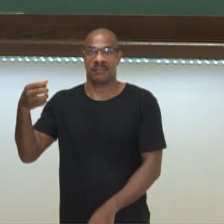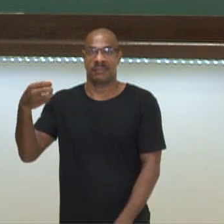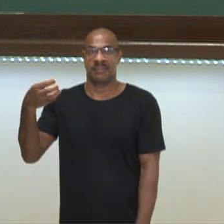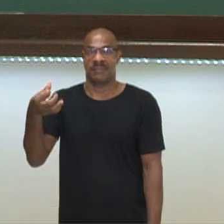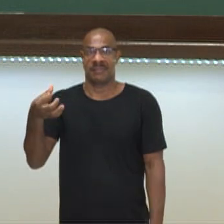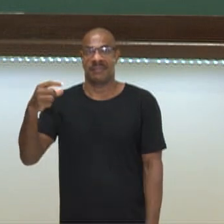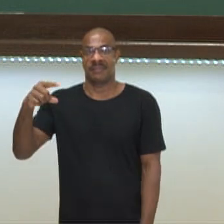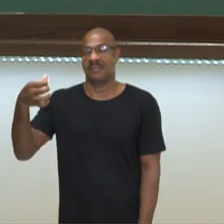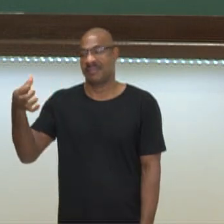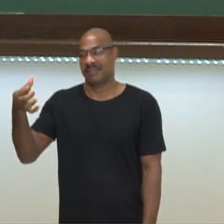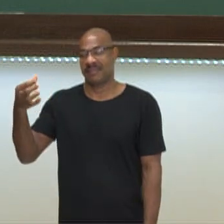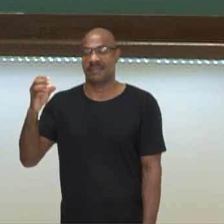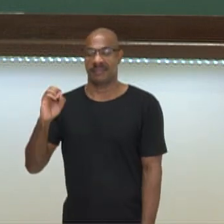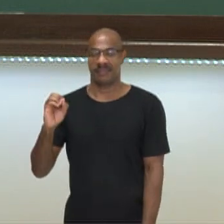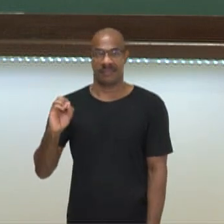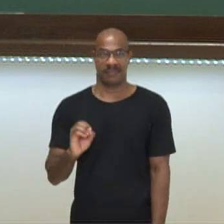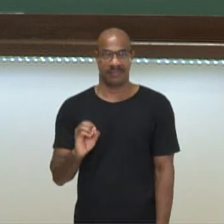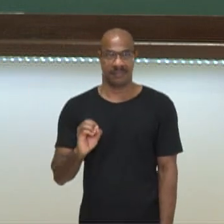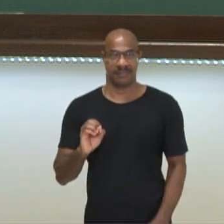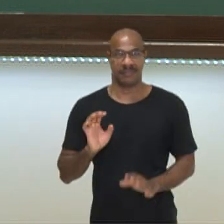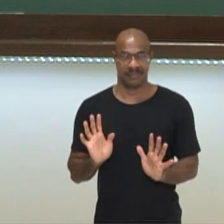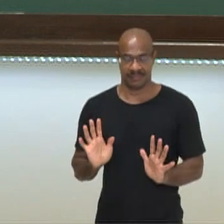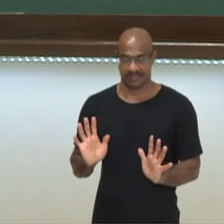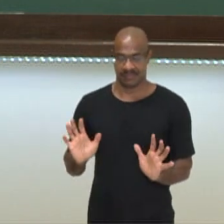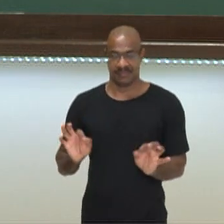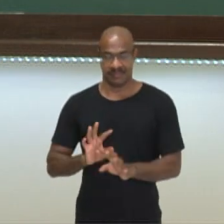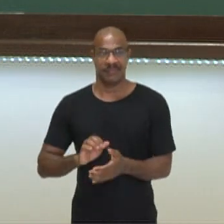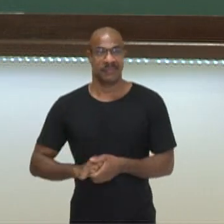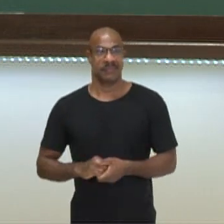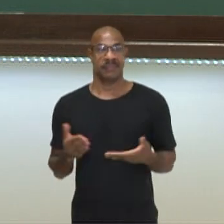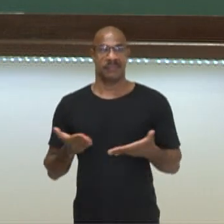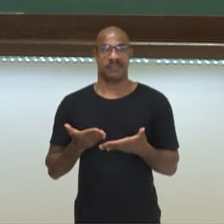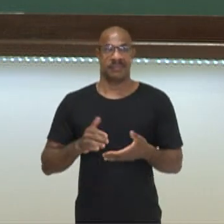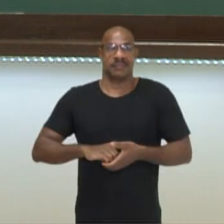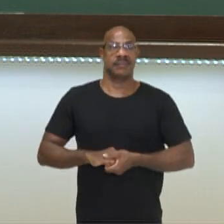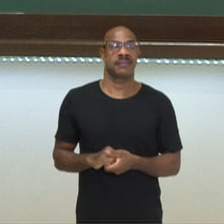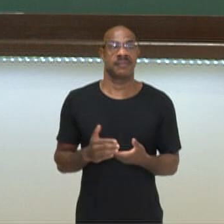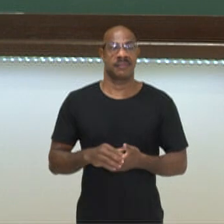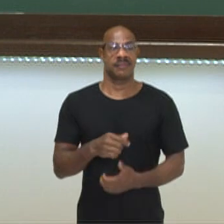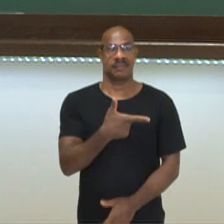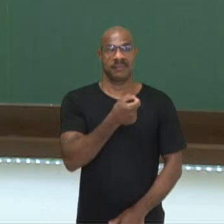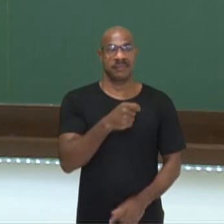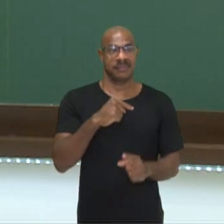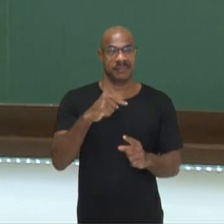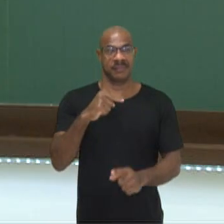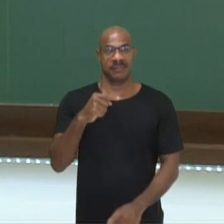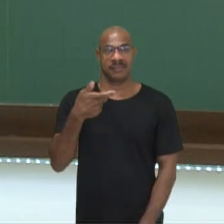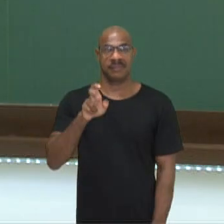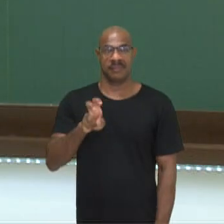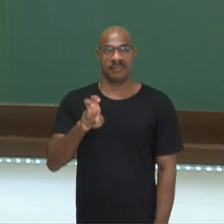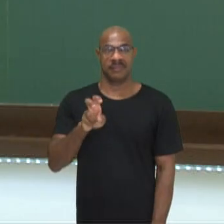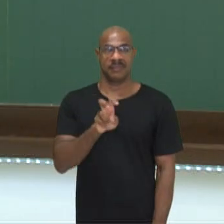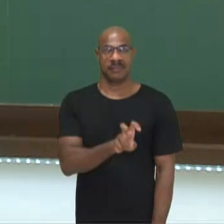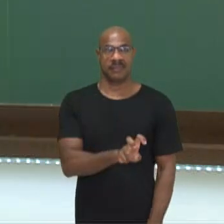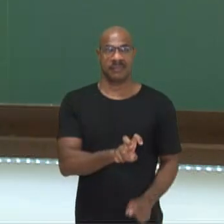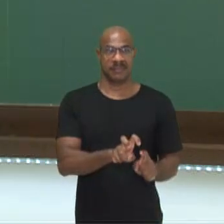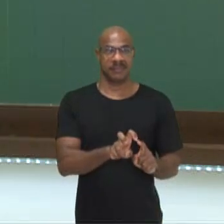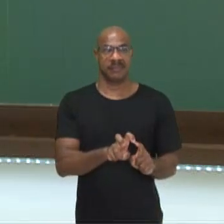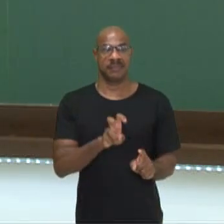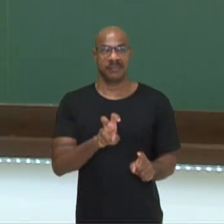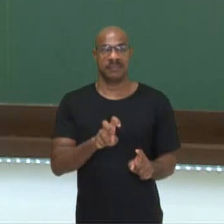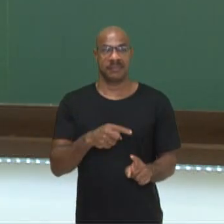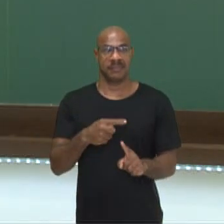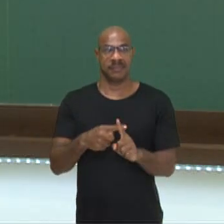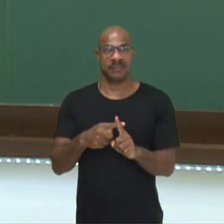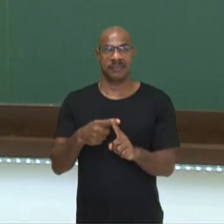como se eu não tirasse nada. E agora? Agora eu vou resolver o quê? 20 menos 15, 5.